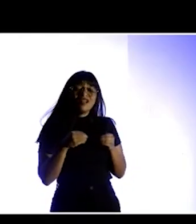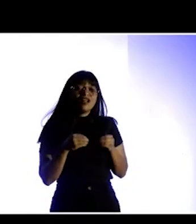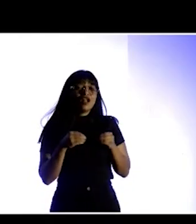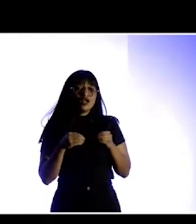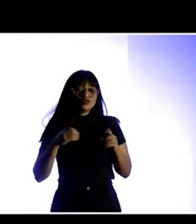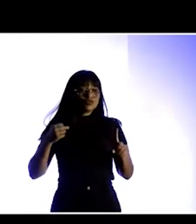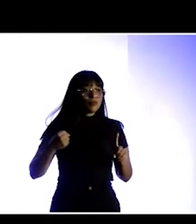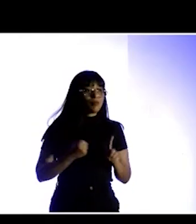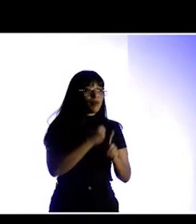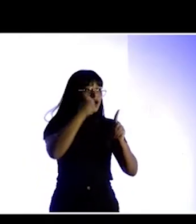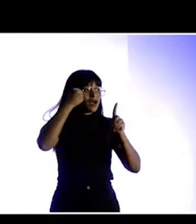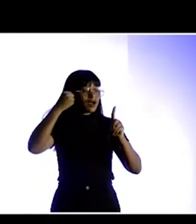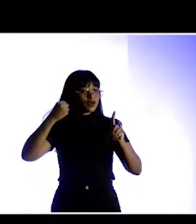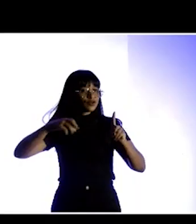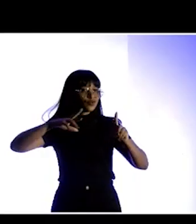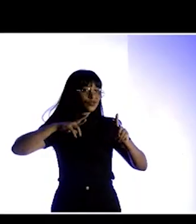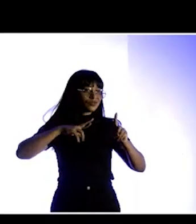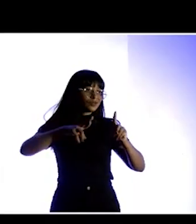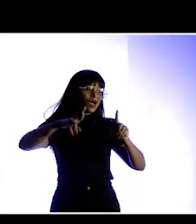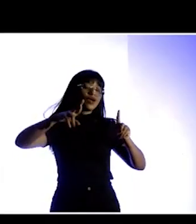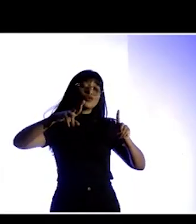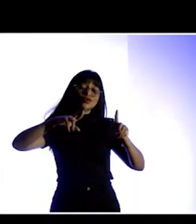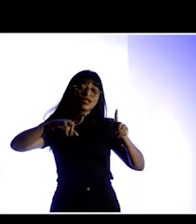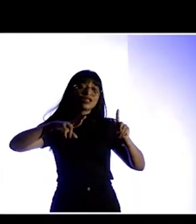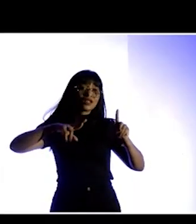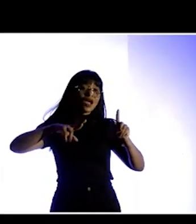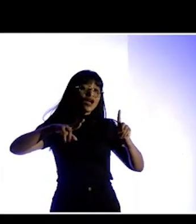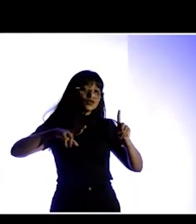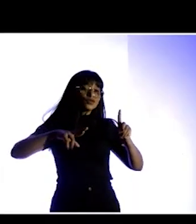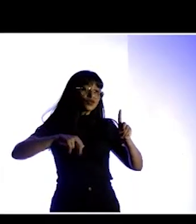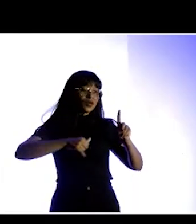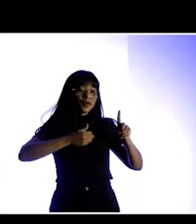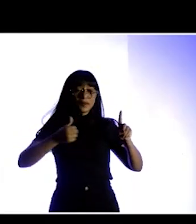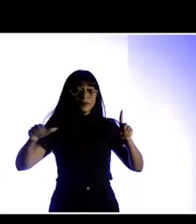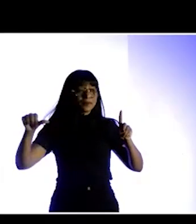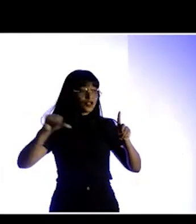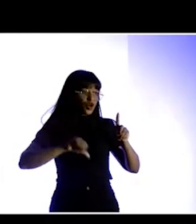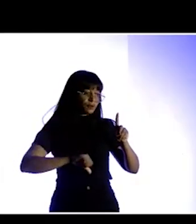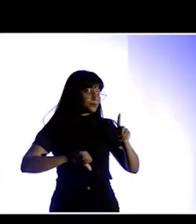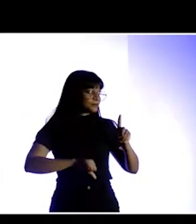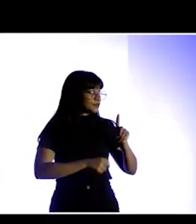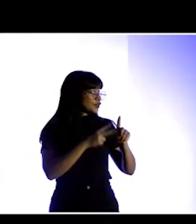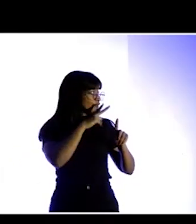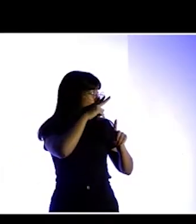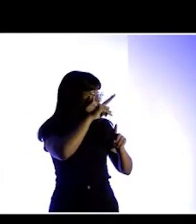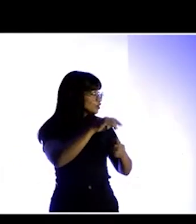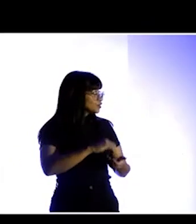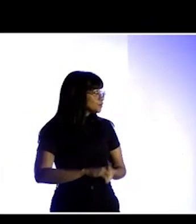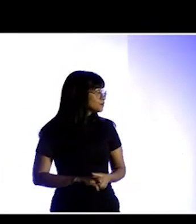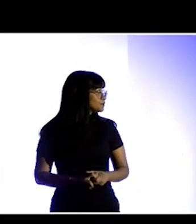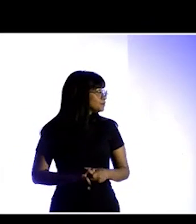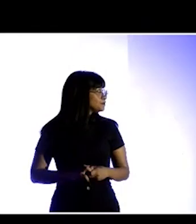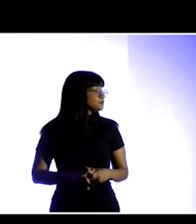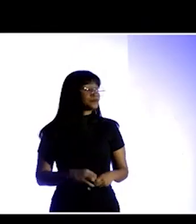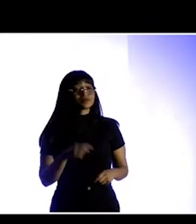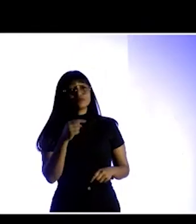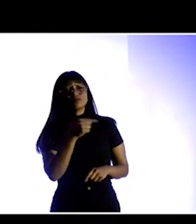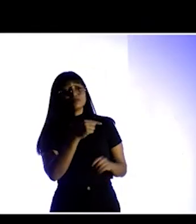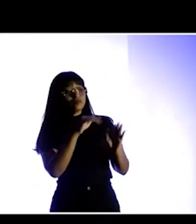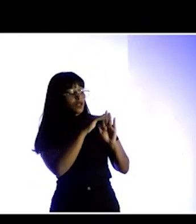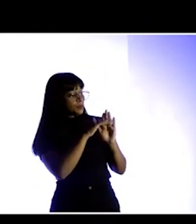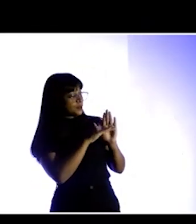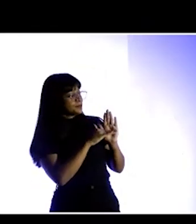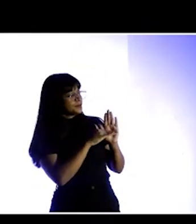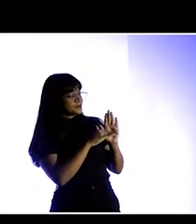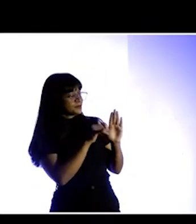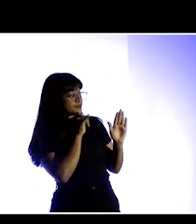os impactos e as consequências serão muito piores, e a conta também será muito, muito mais alta. Aqui são alguns desafios que a gente tem,